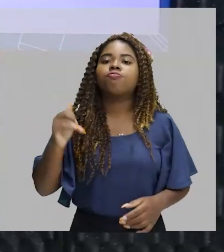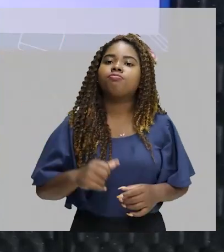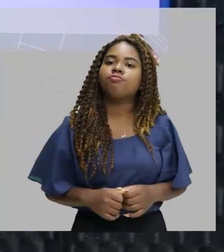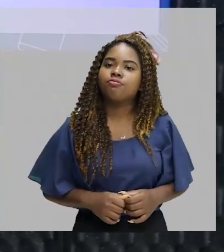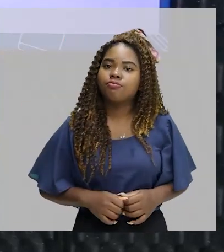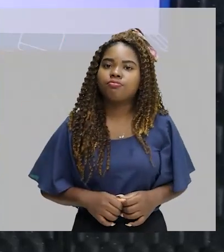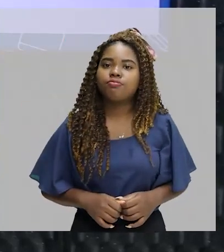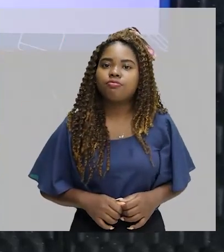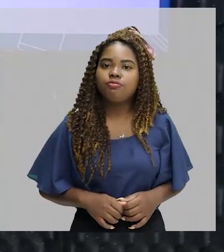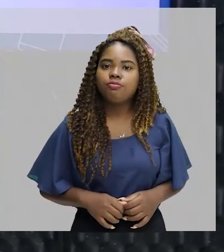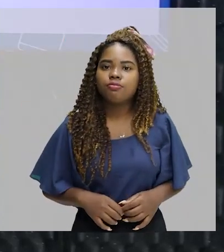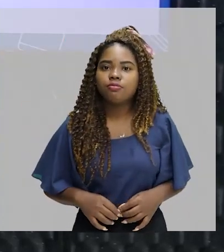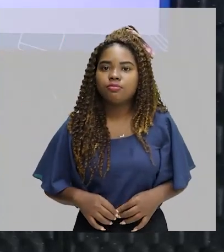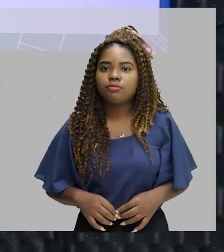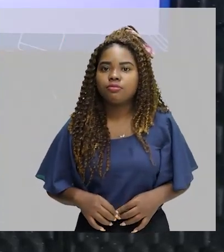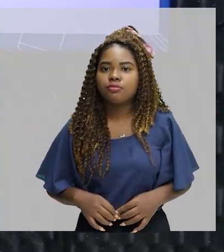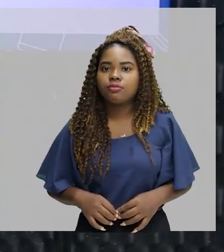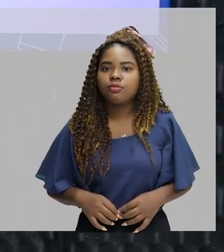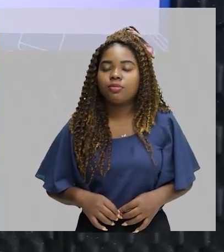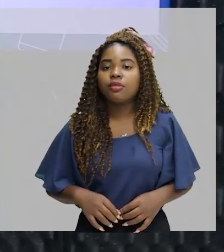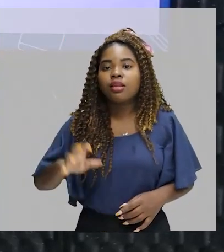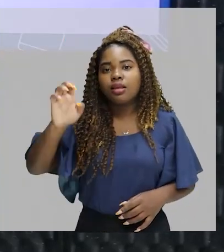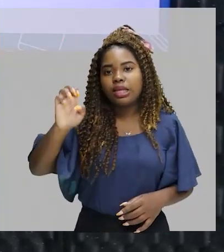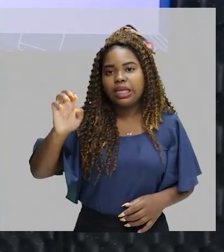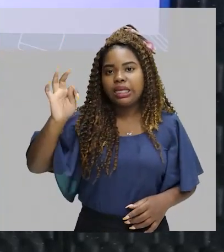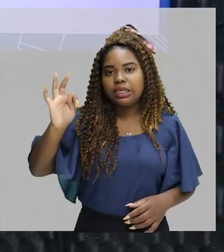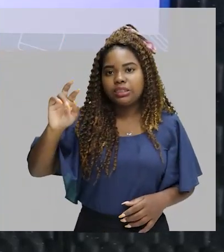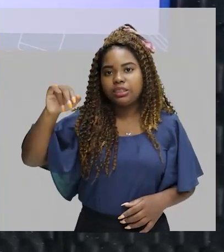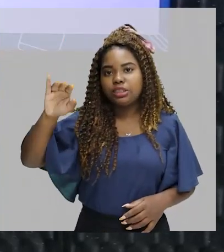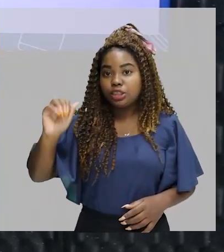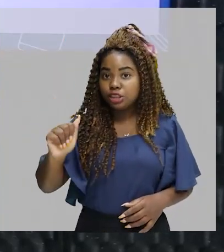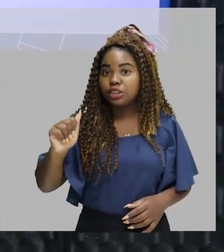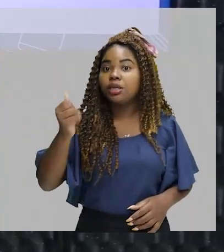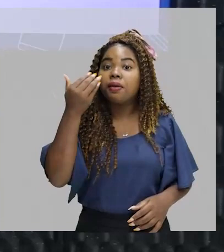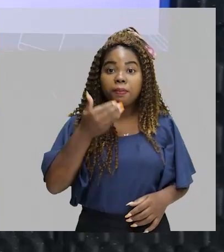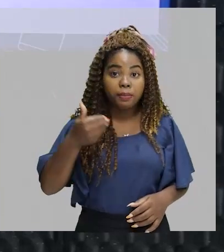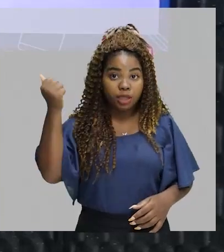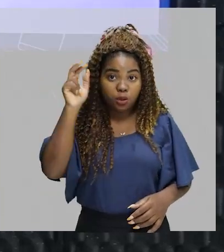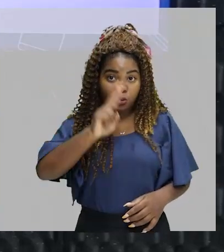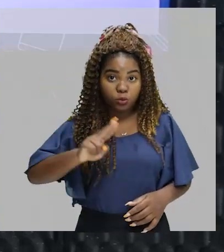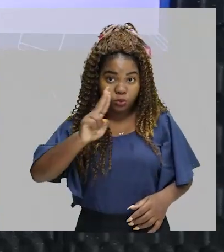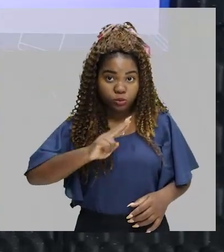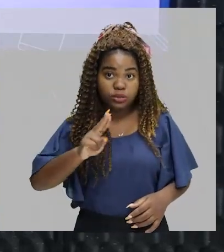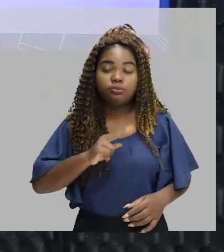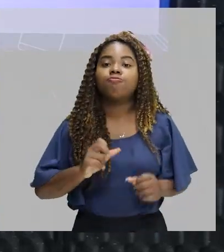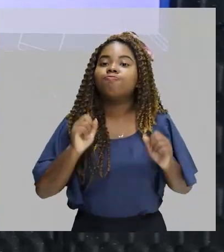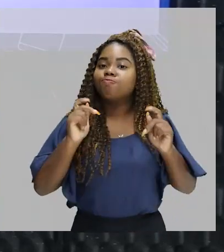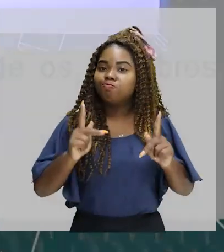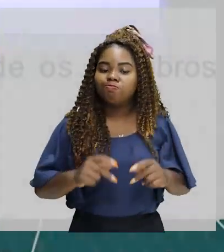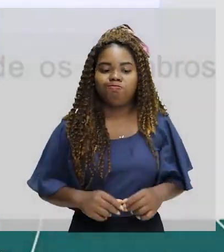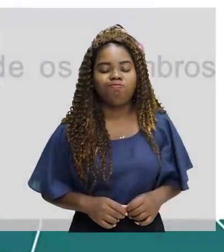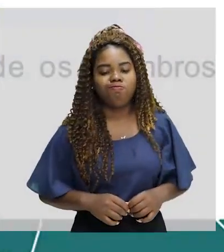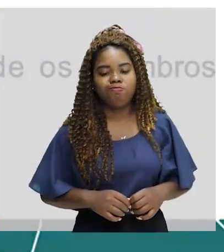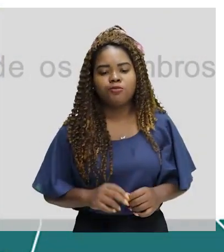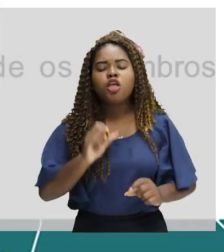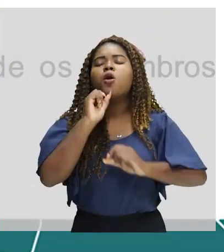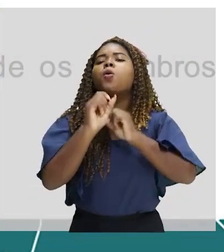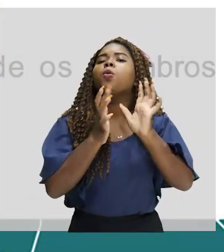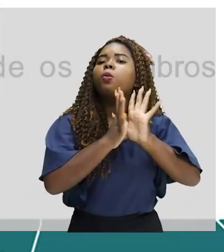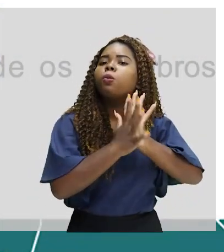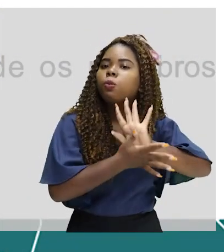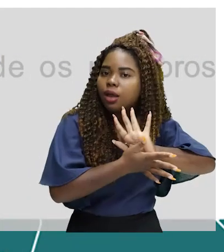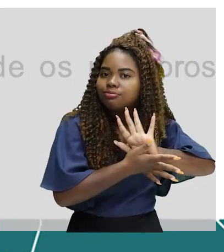africanas, certo? Então, etnia é um termo mais adequado. Use esse termo a partir de agora. O que é